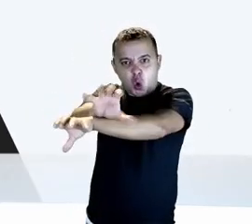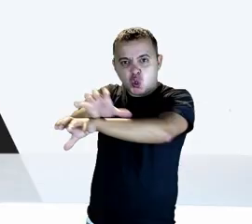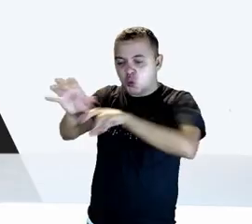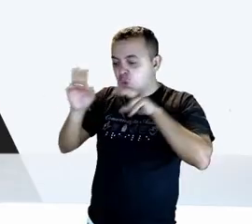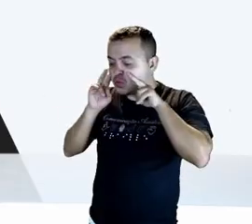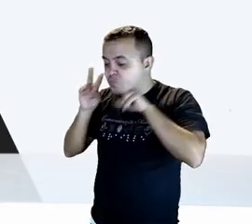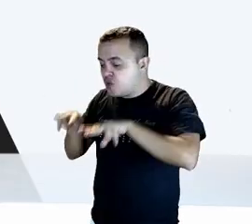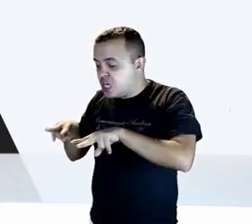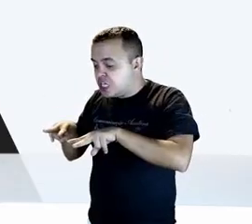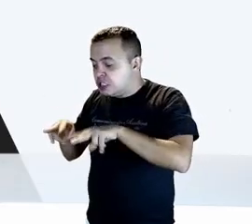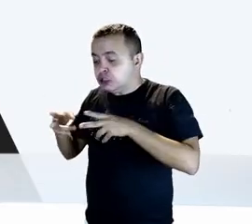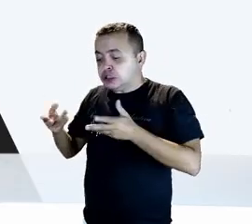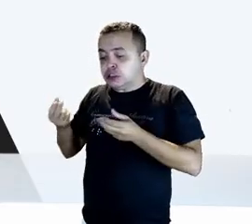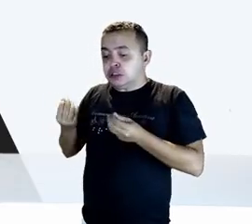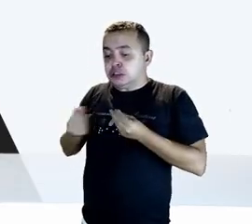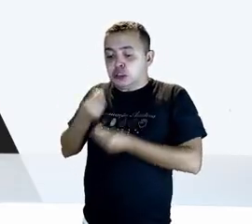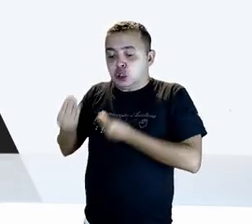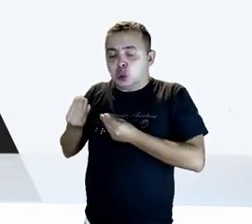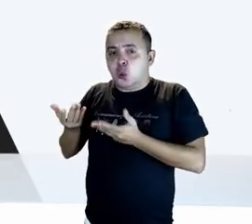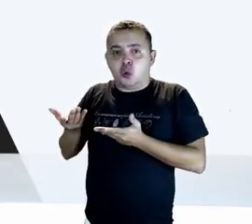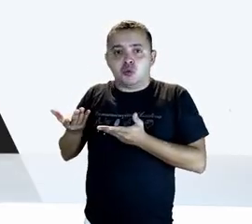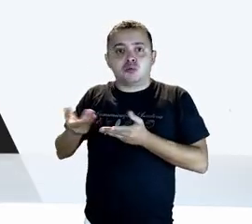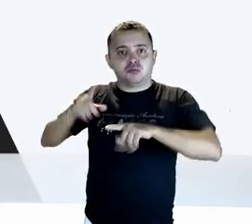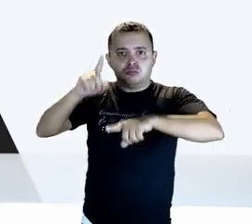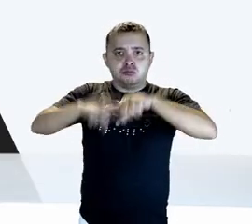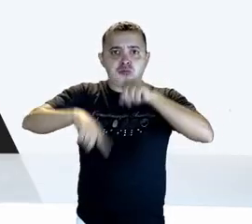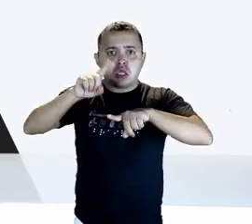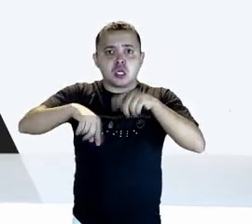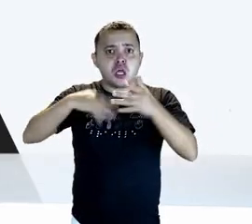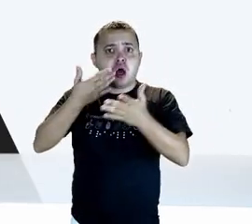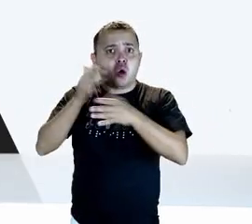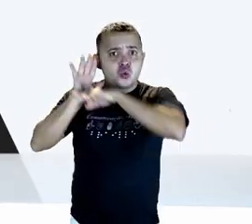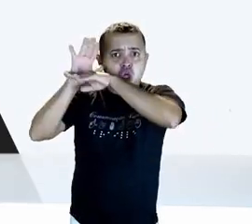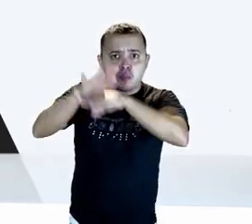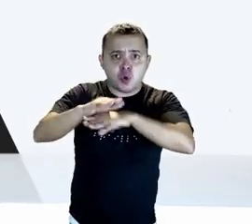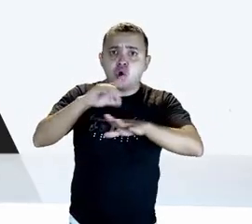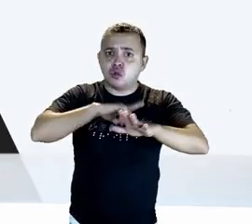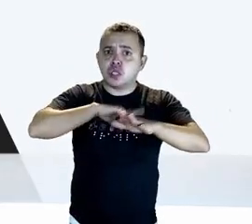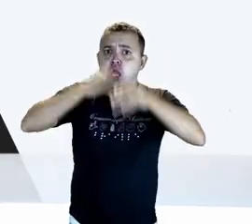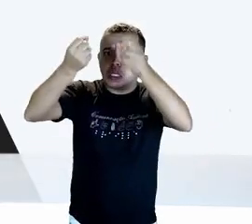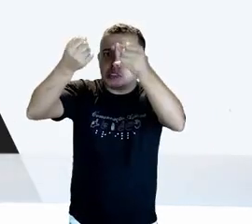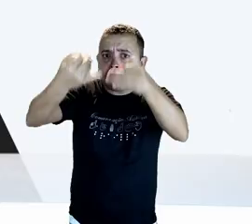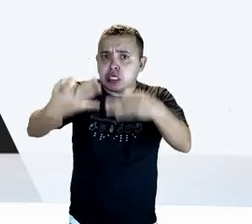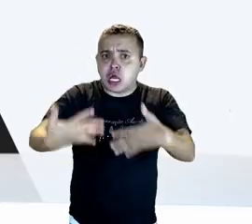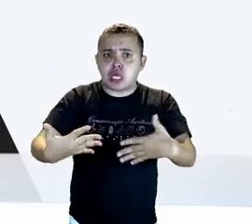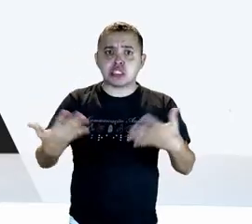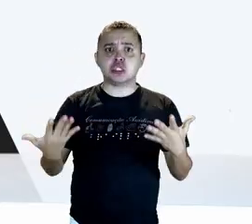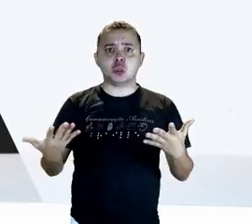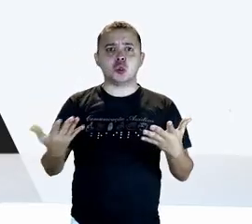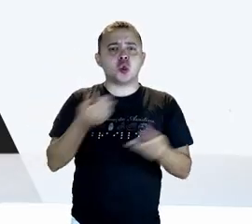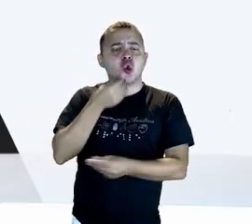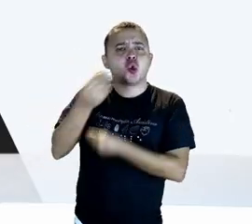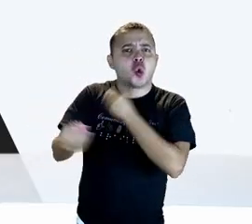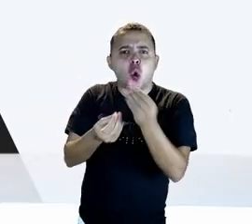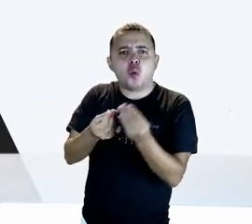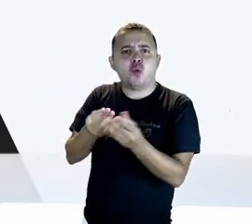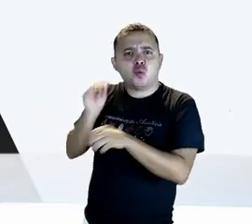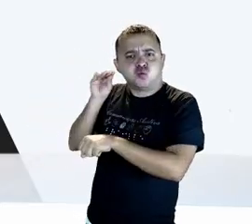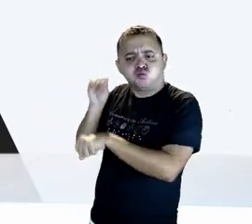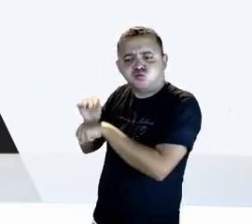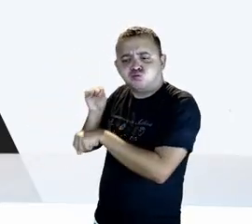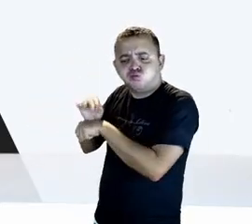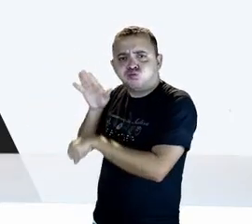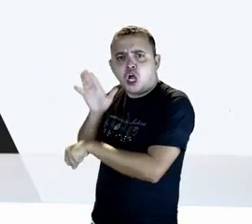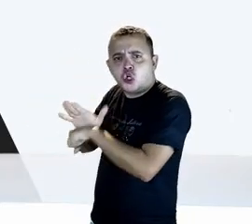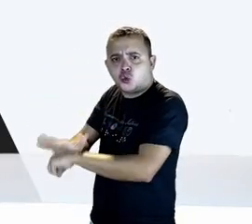verifique no nosso material de apoio os procedimentos também para vocês poderem fazer a devida contenção,